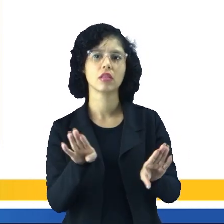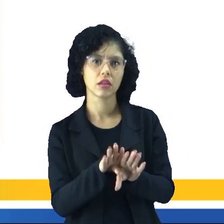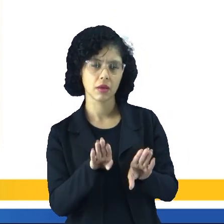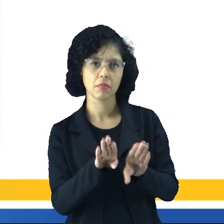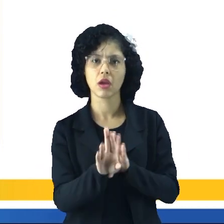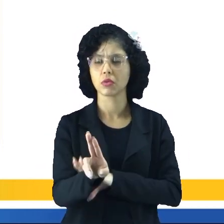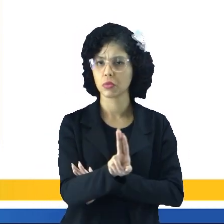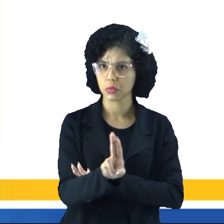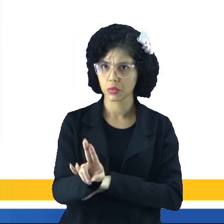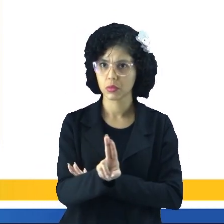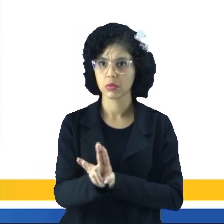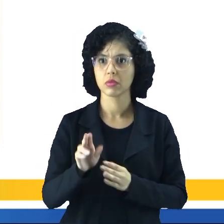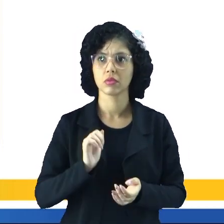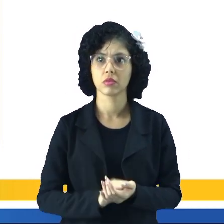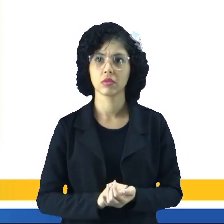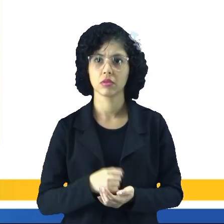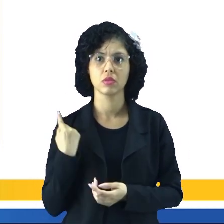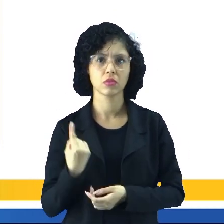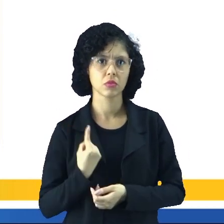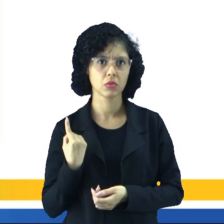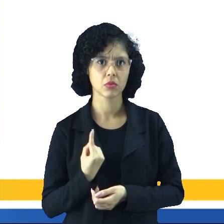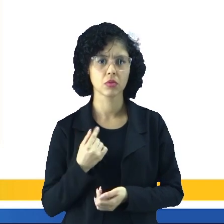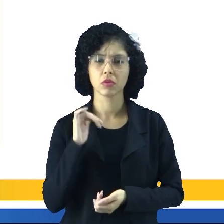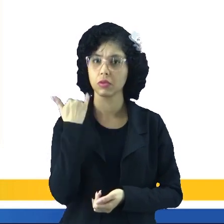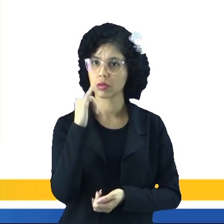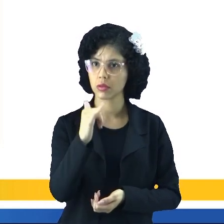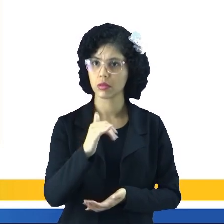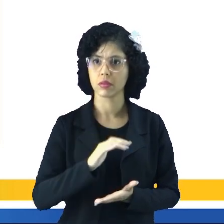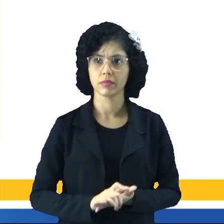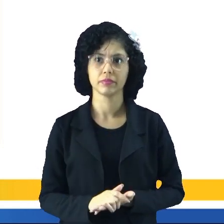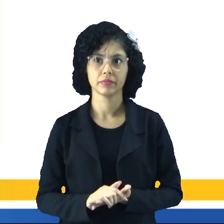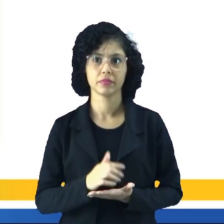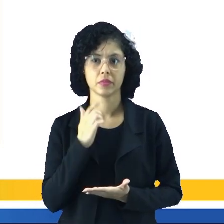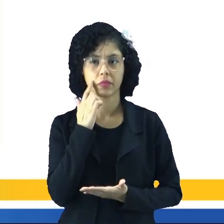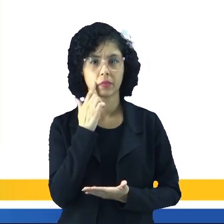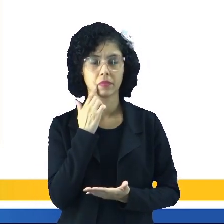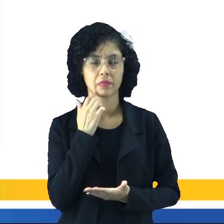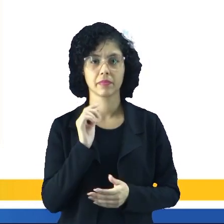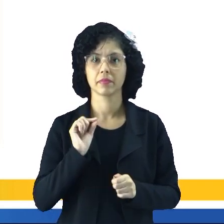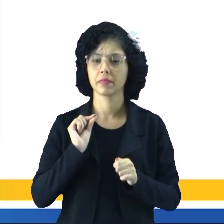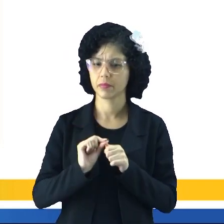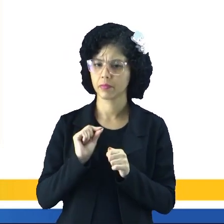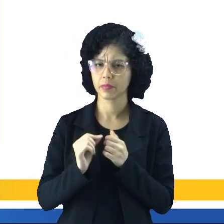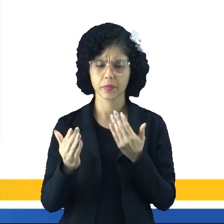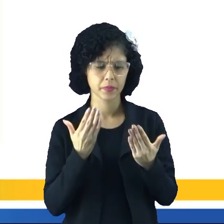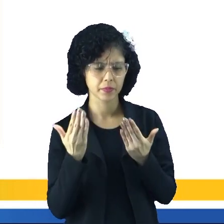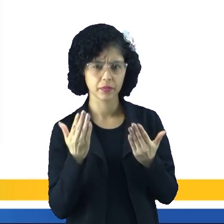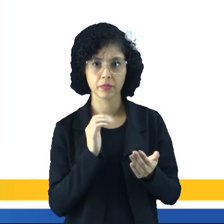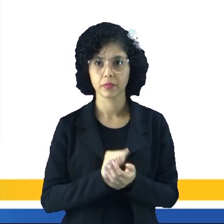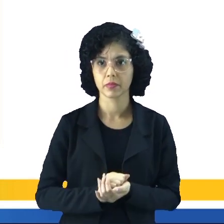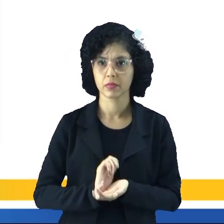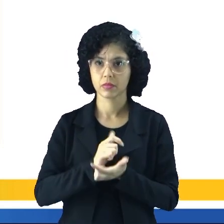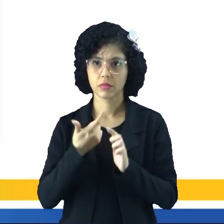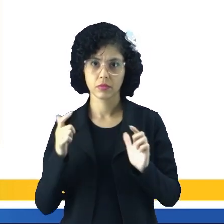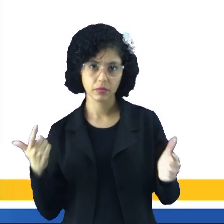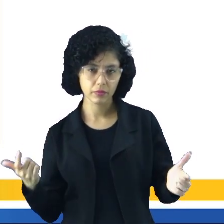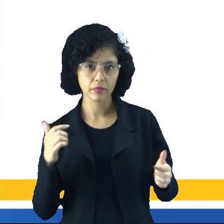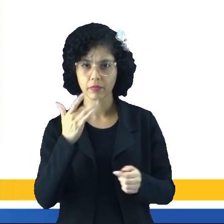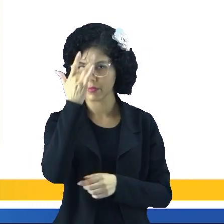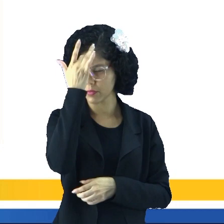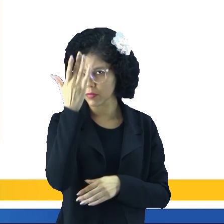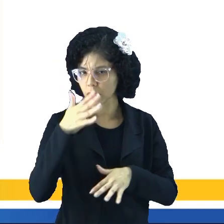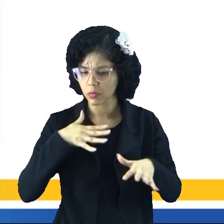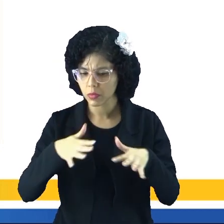são chamados de isolantes de eletricidade. Então faço essa associação. Quanto mais fácil